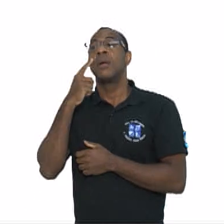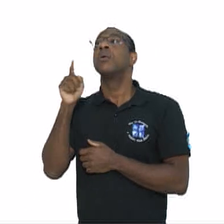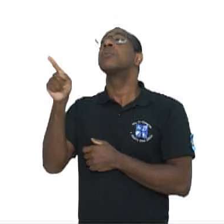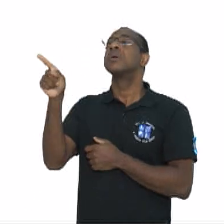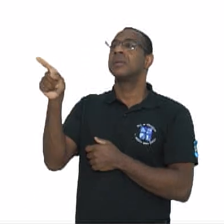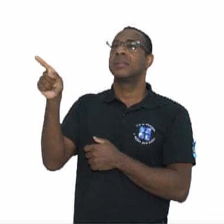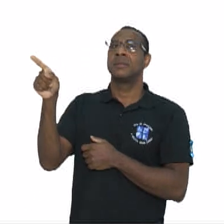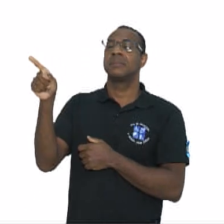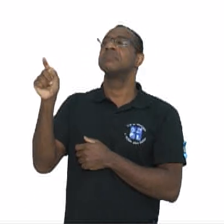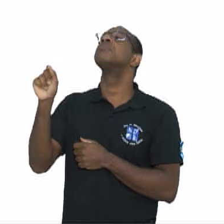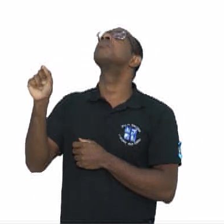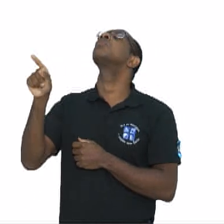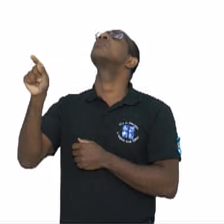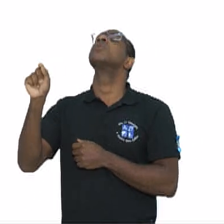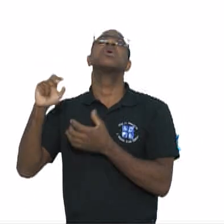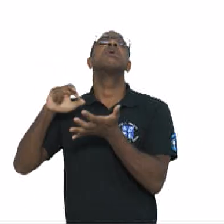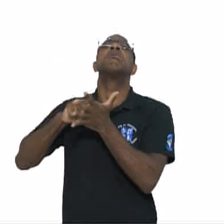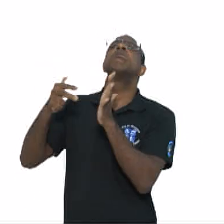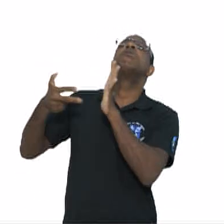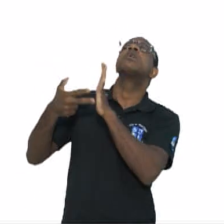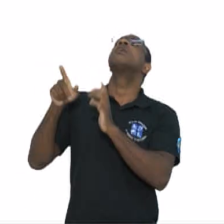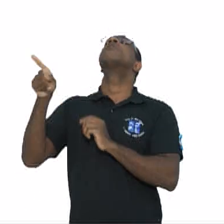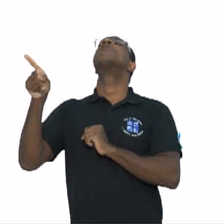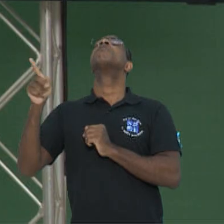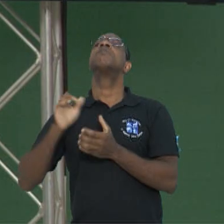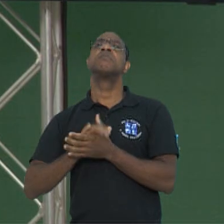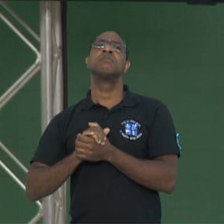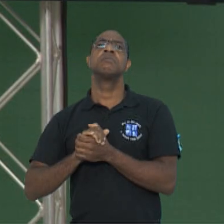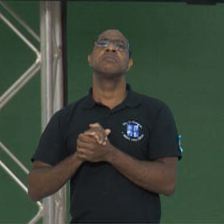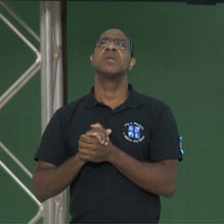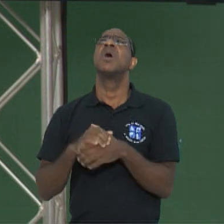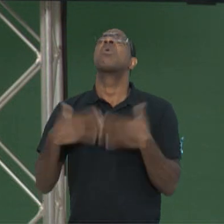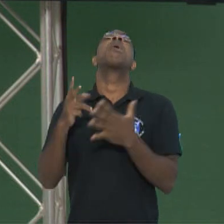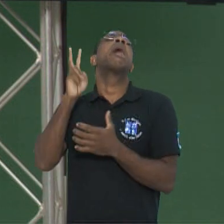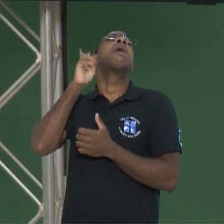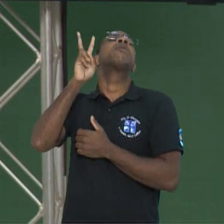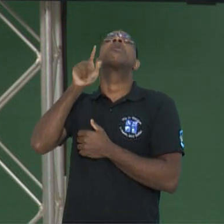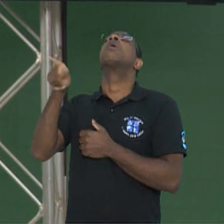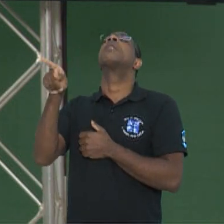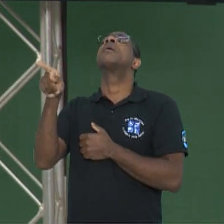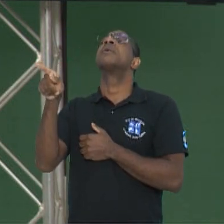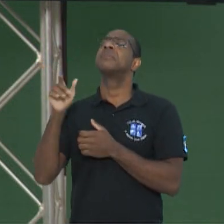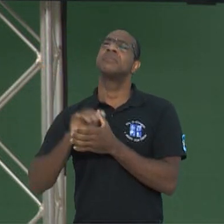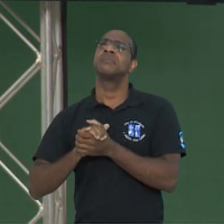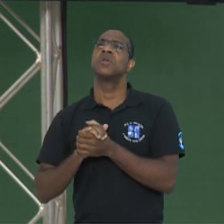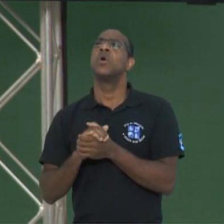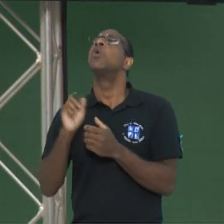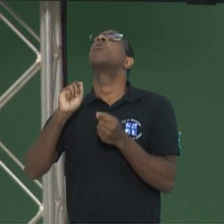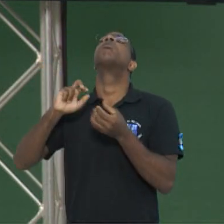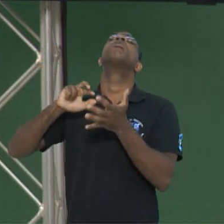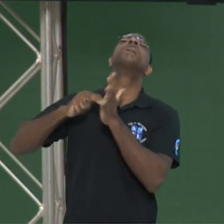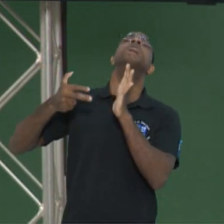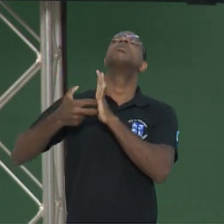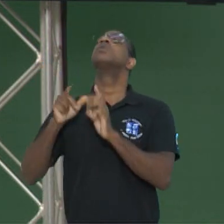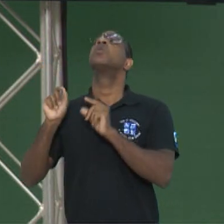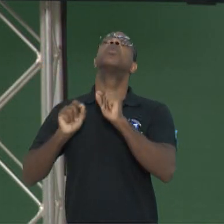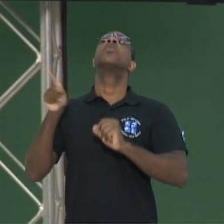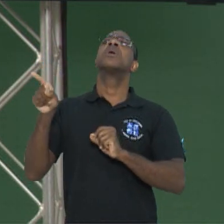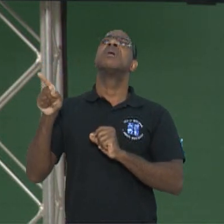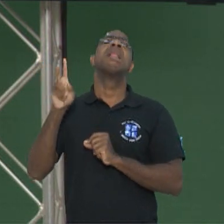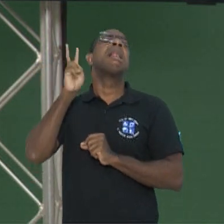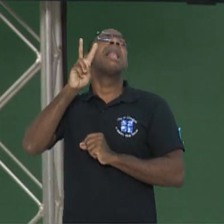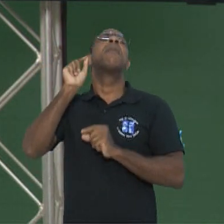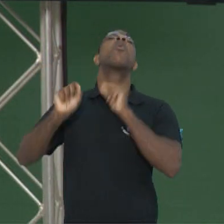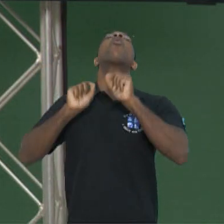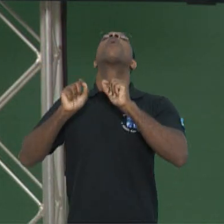um monolítico. O que ela representa? Qual que é a história dela? O que significa? O que ela